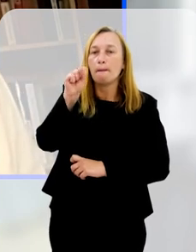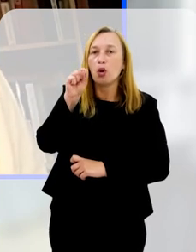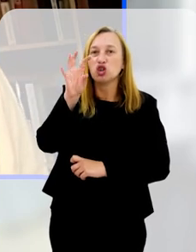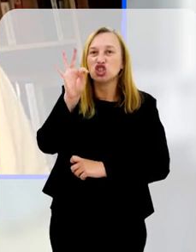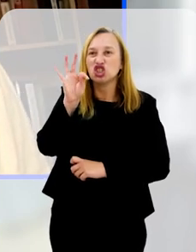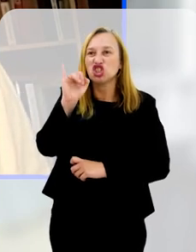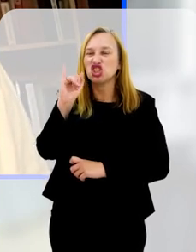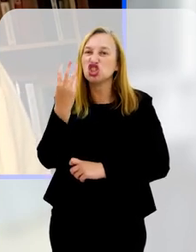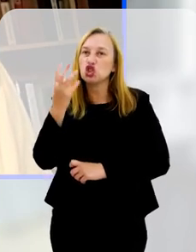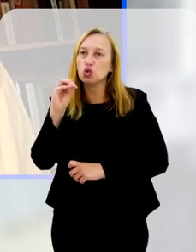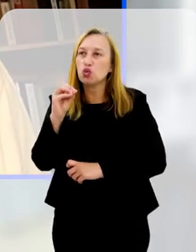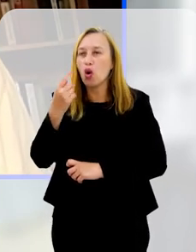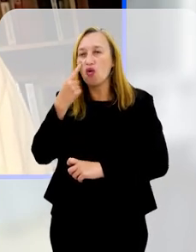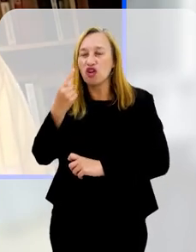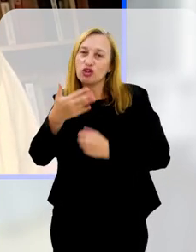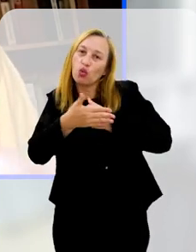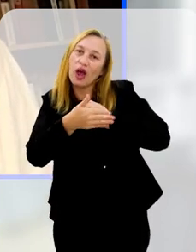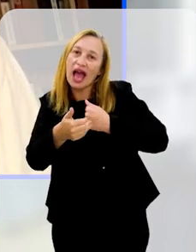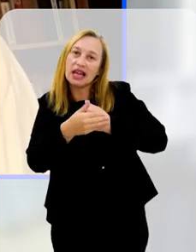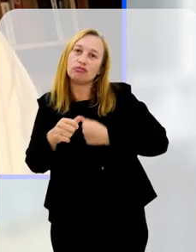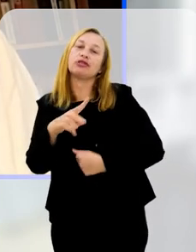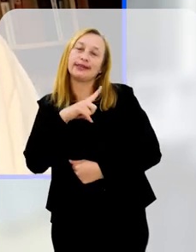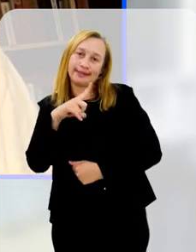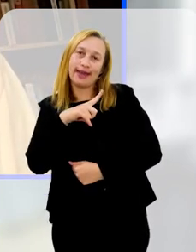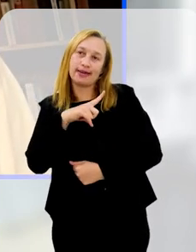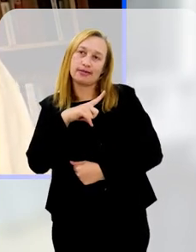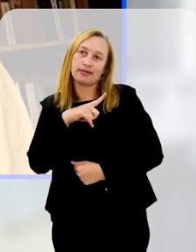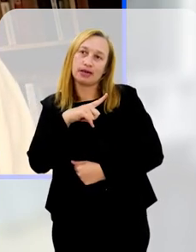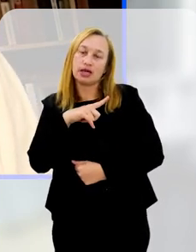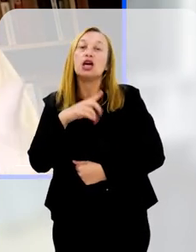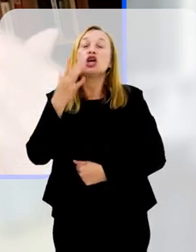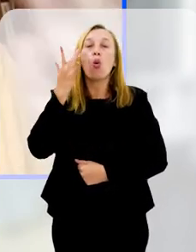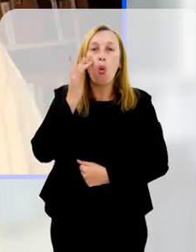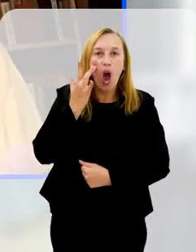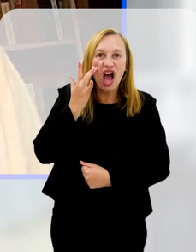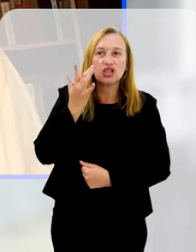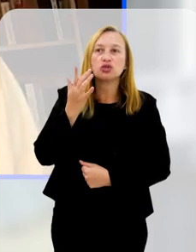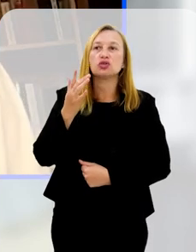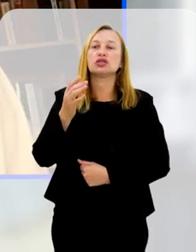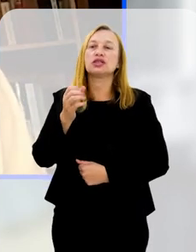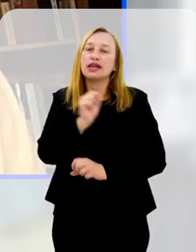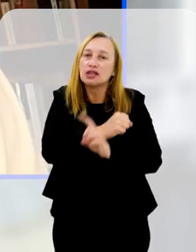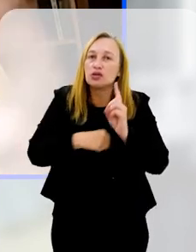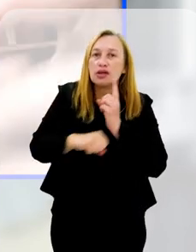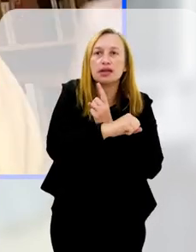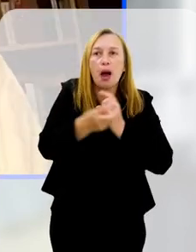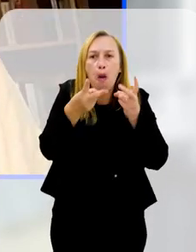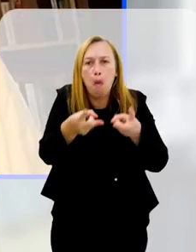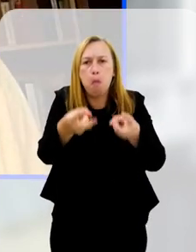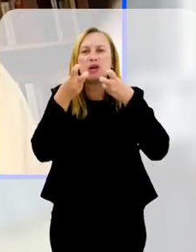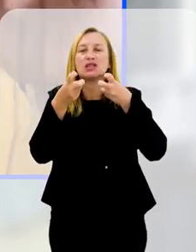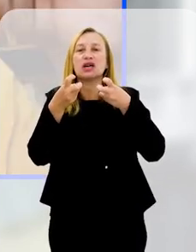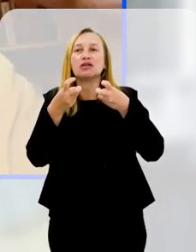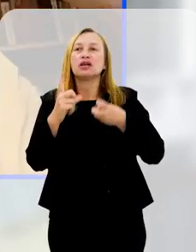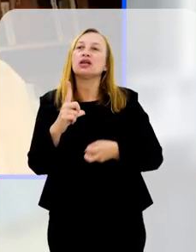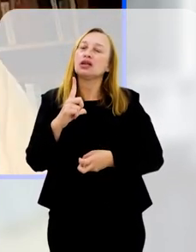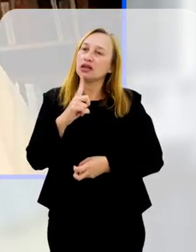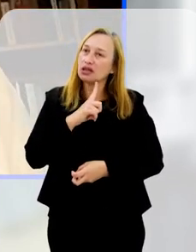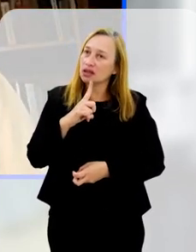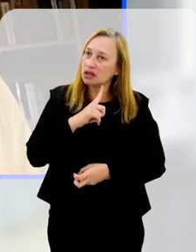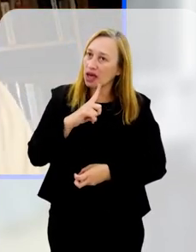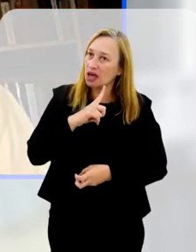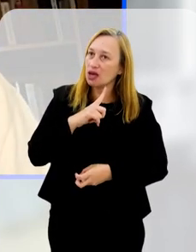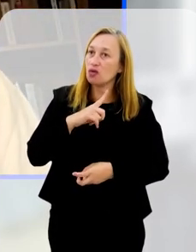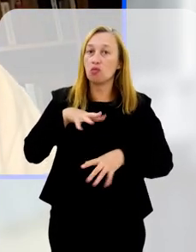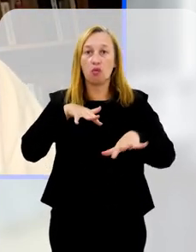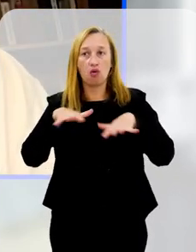uma manifestação de carinho, né? E eu acho que a sociedade percebe que existe